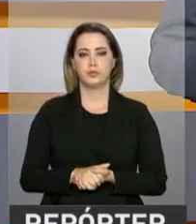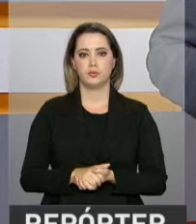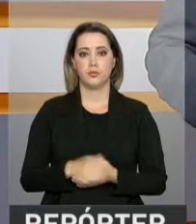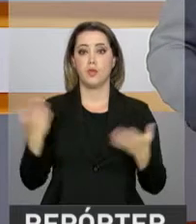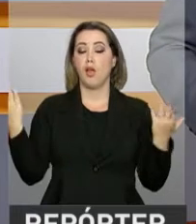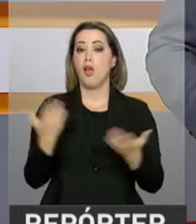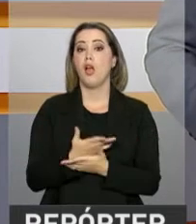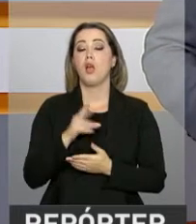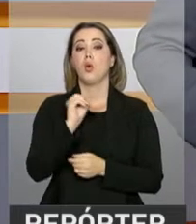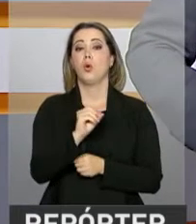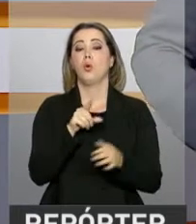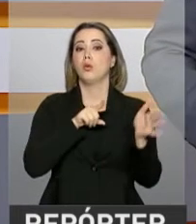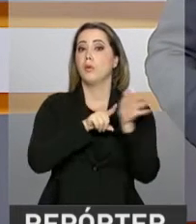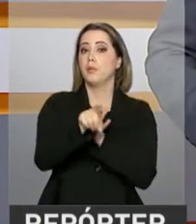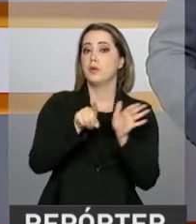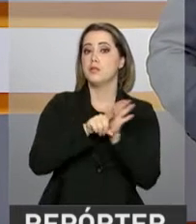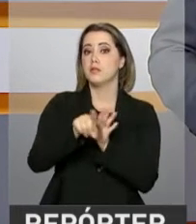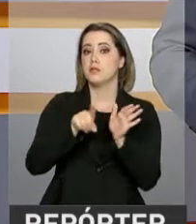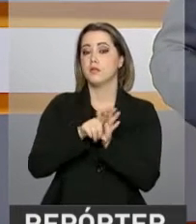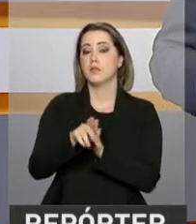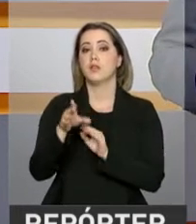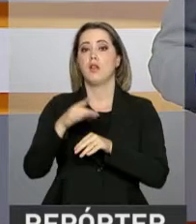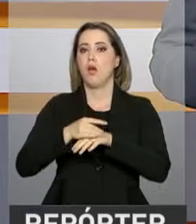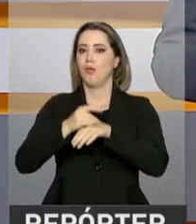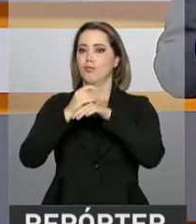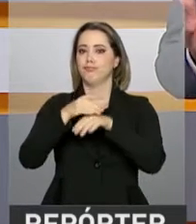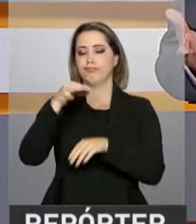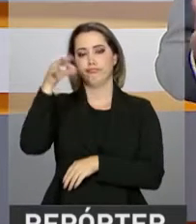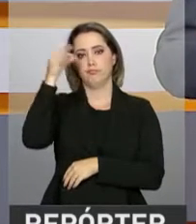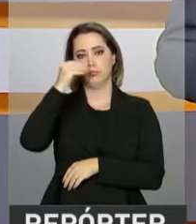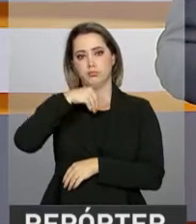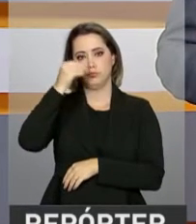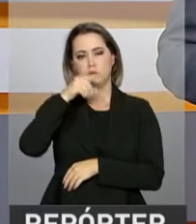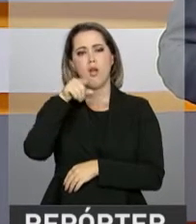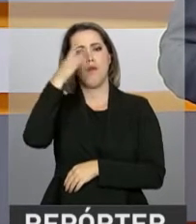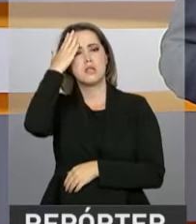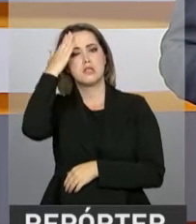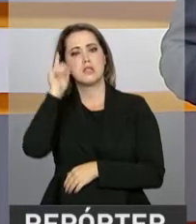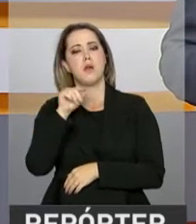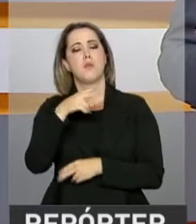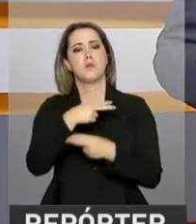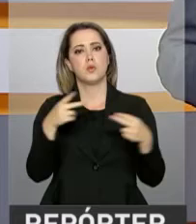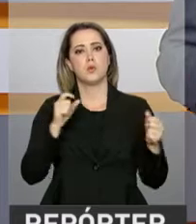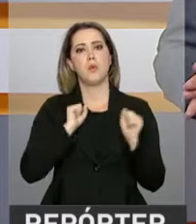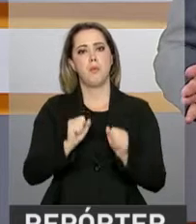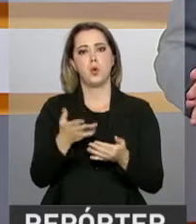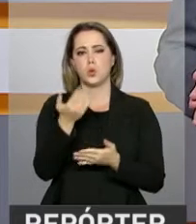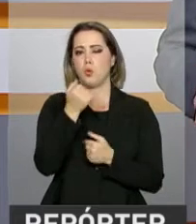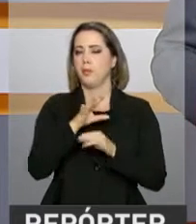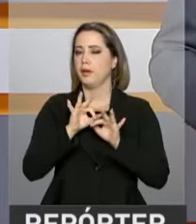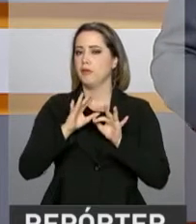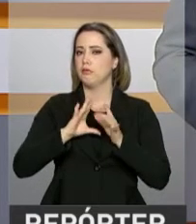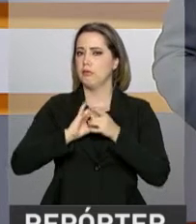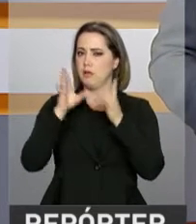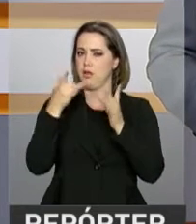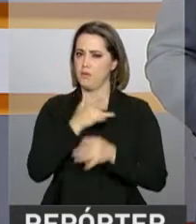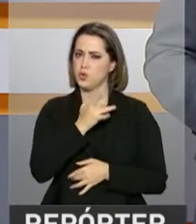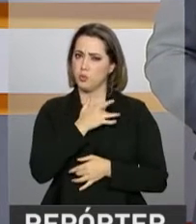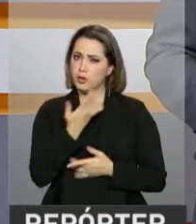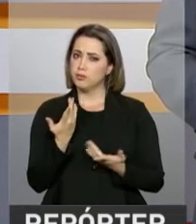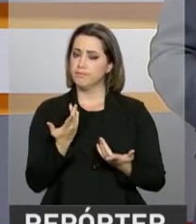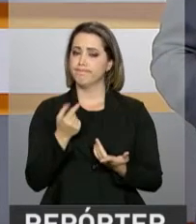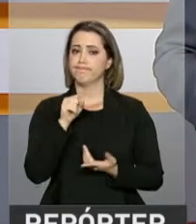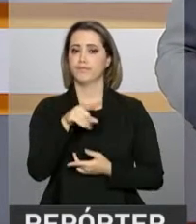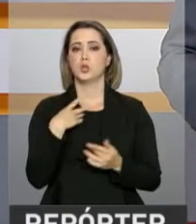E agora sobre a Operação Carne Fraca. Você sabe se o produto brasileiro pode ser levado à mesa sem medo? Sobre isso,